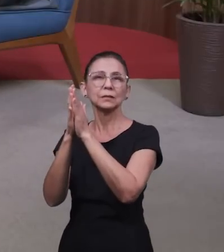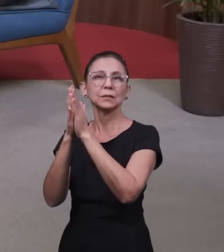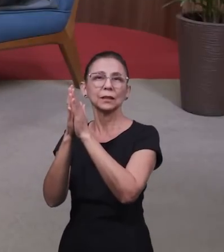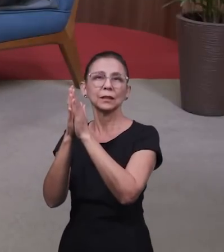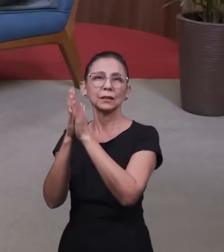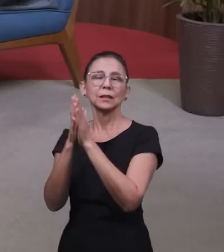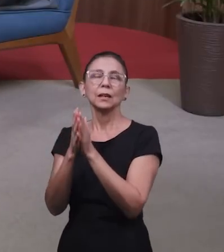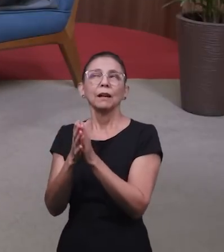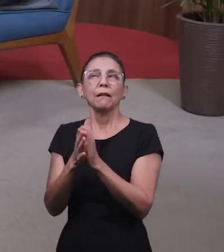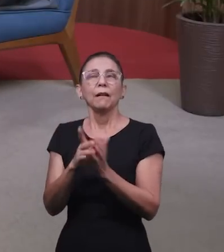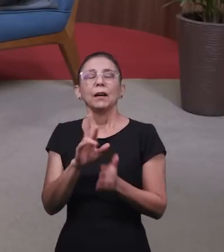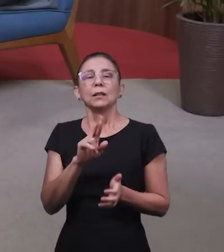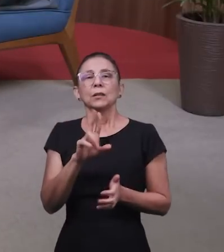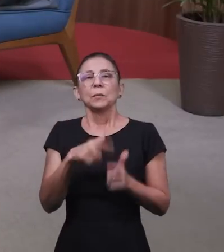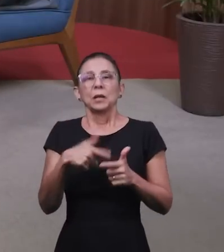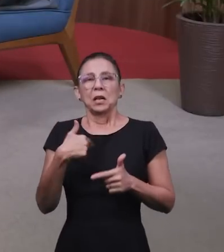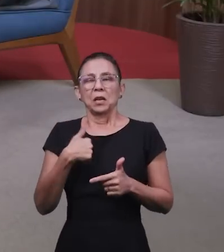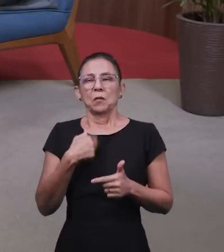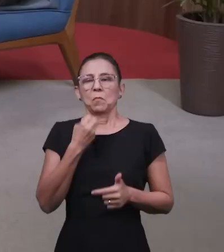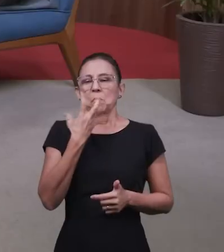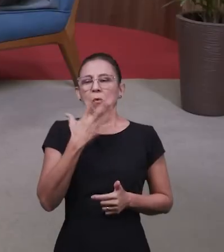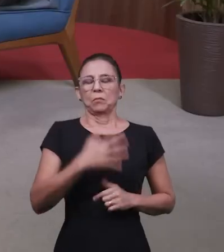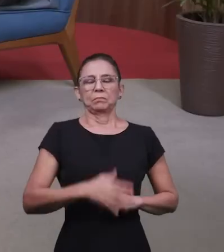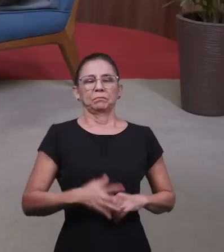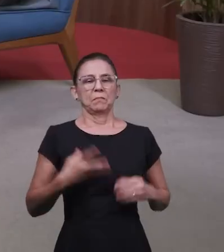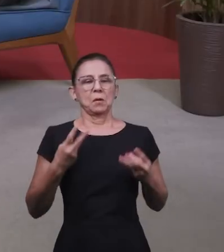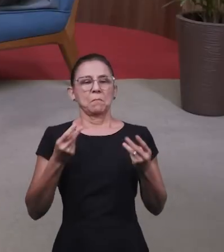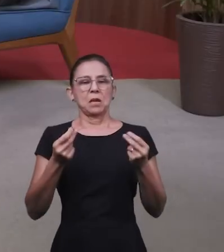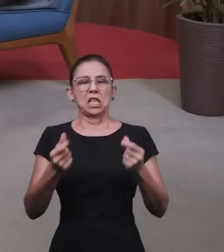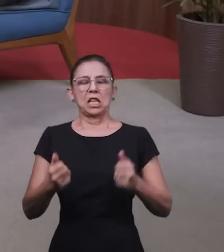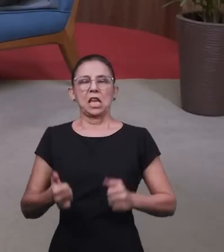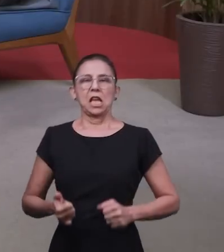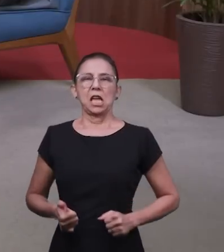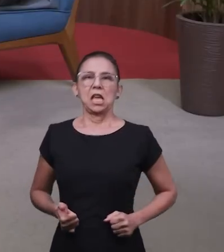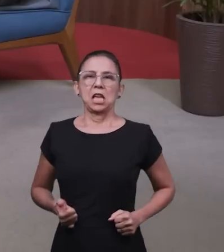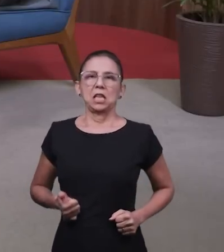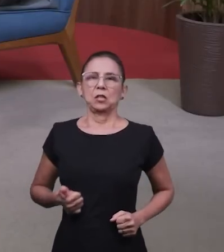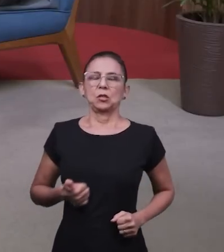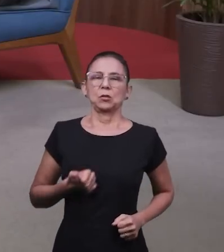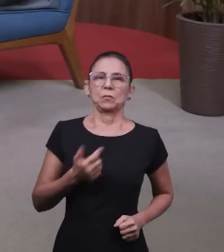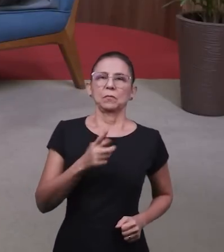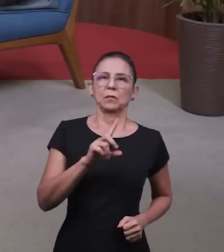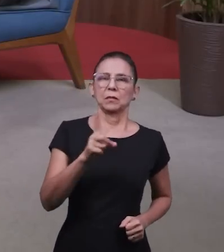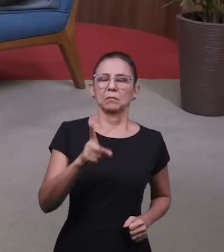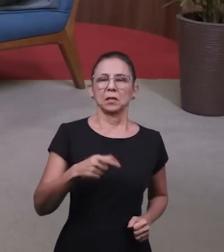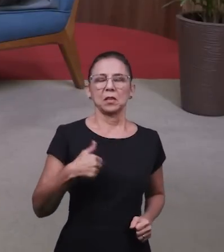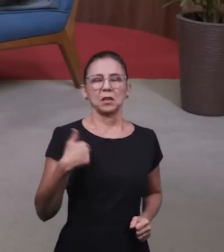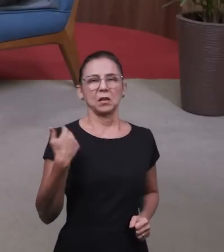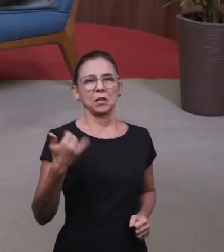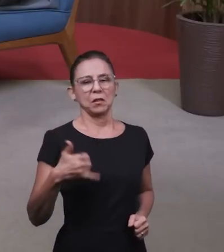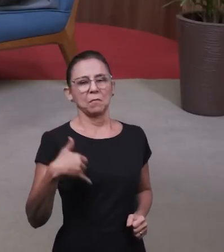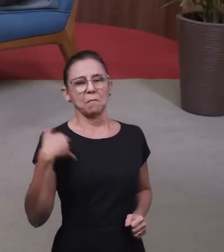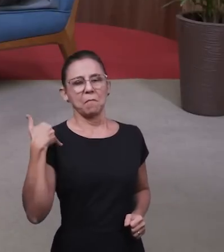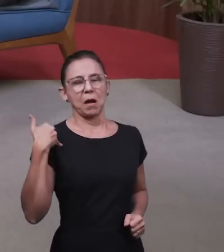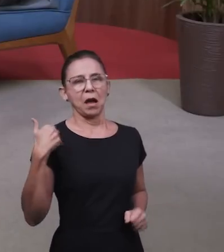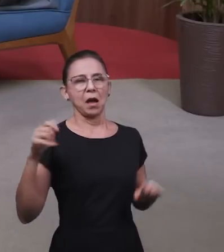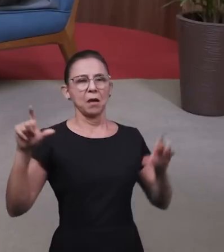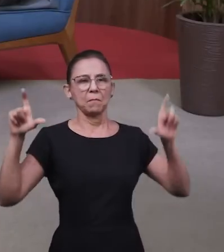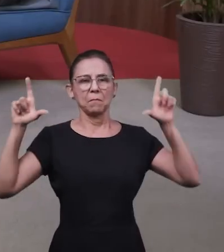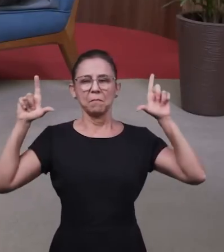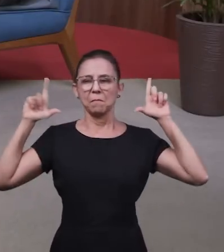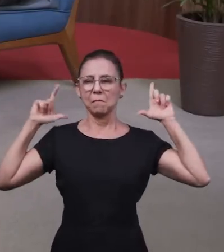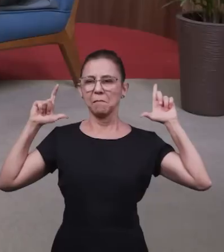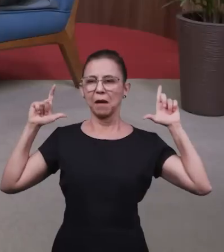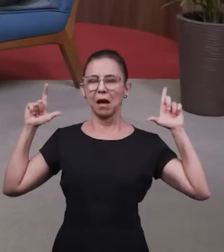graça sois salvos. Isso não é porque eu mereço, eu não paguei um pedágio, não é porque eu fiz